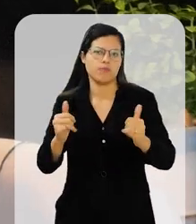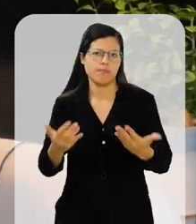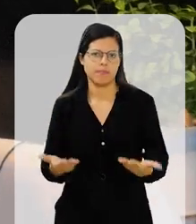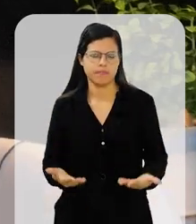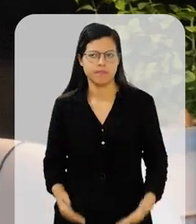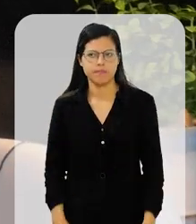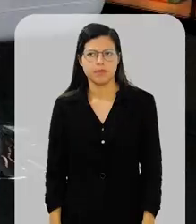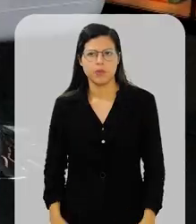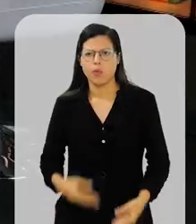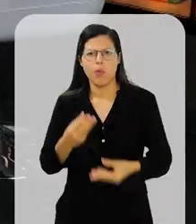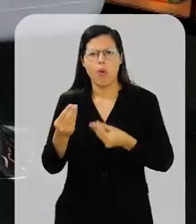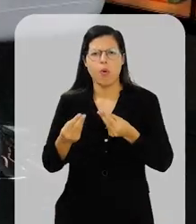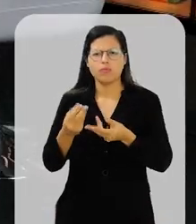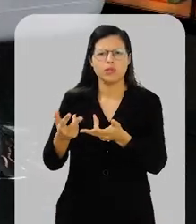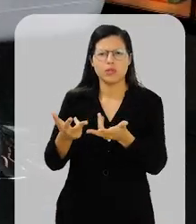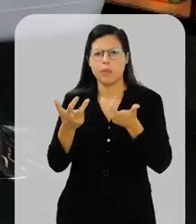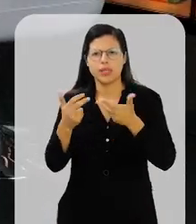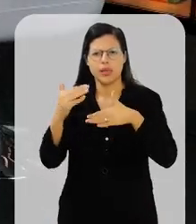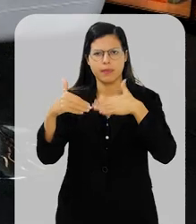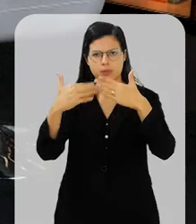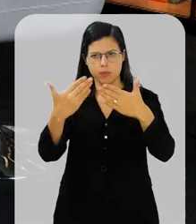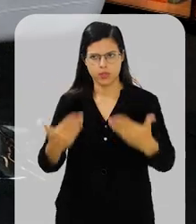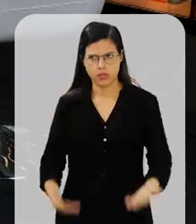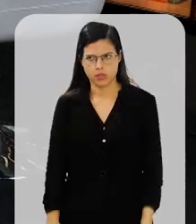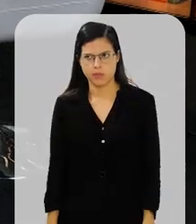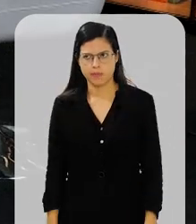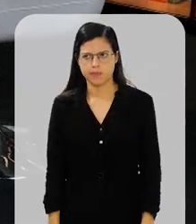campanhas. Como que vocês veem esse trâmite?